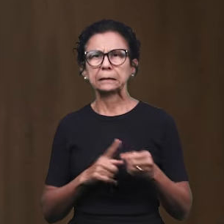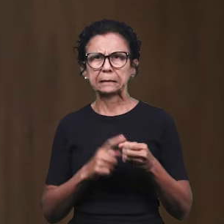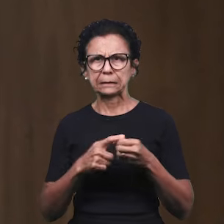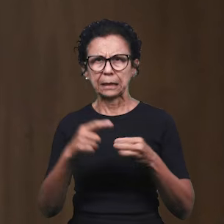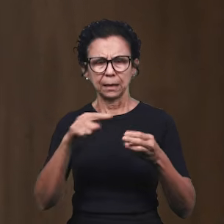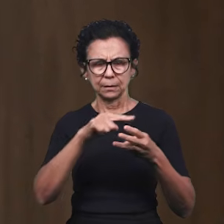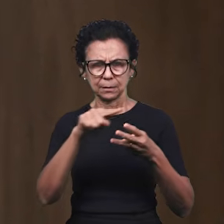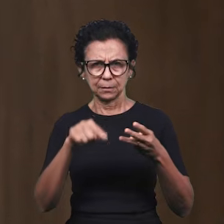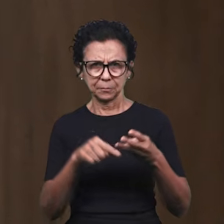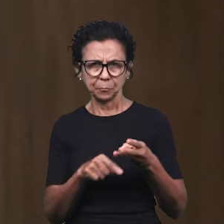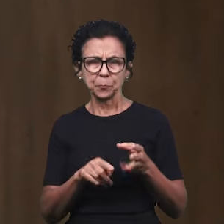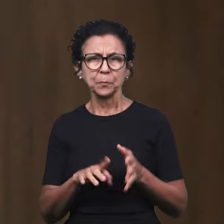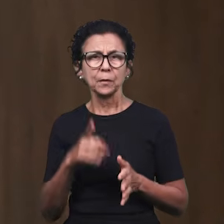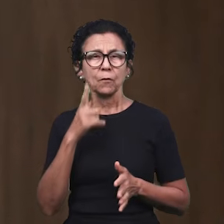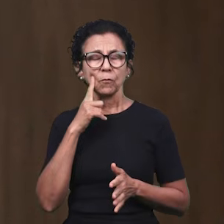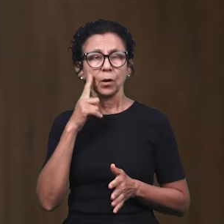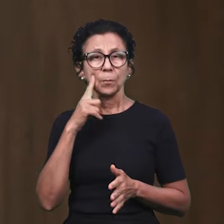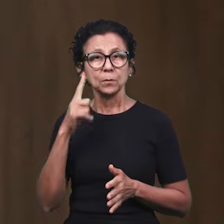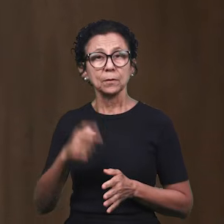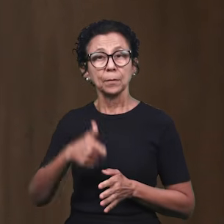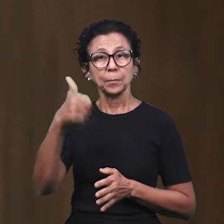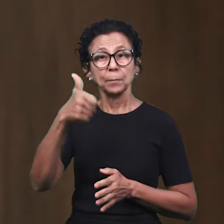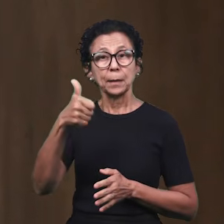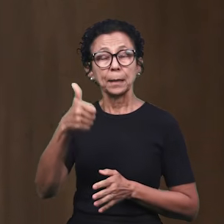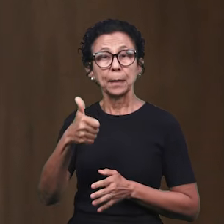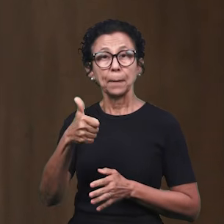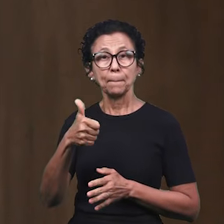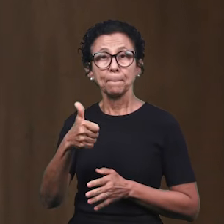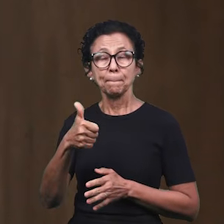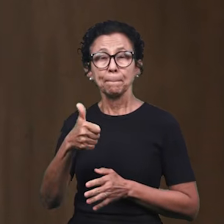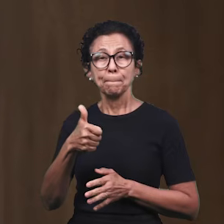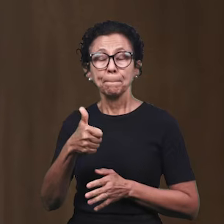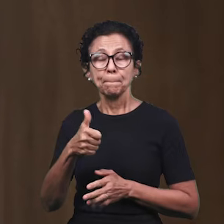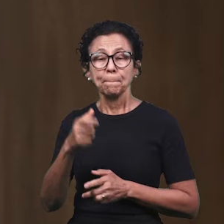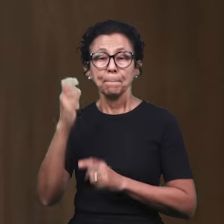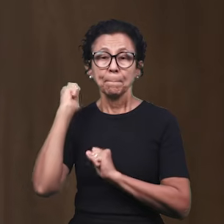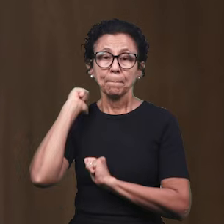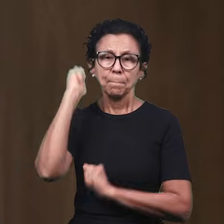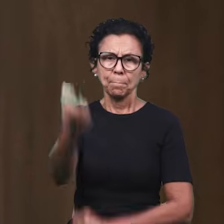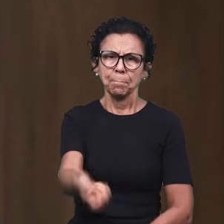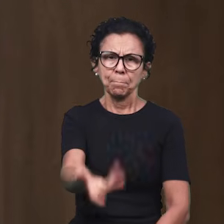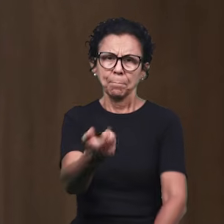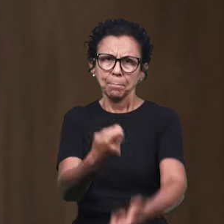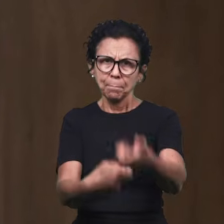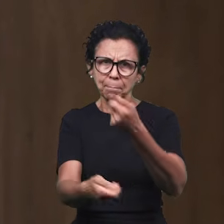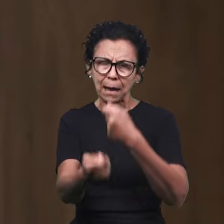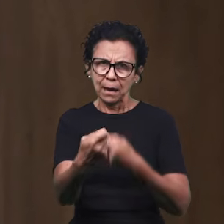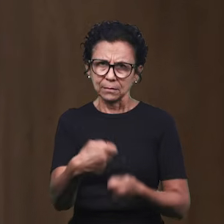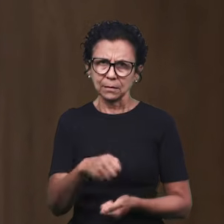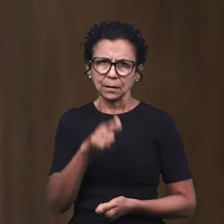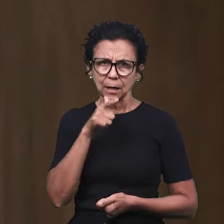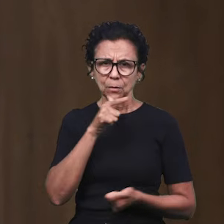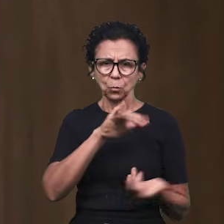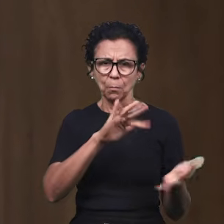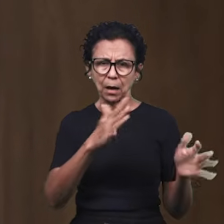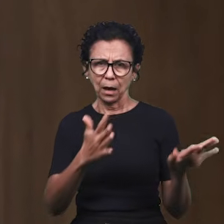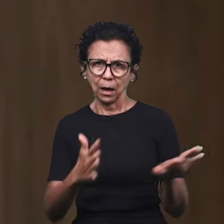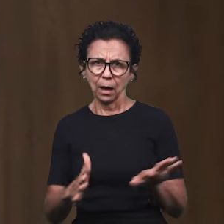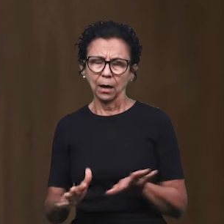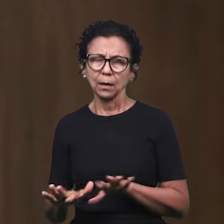aquela primeira pesca, nós vimos no episódio passado, que foram escolhidos ali uns pescadores como